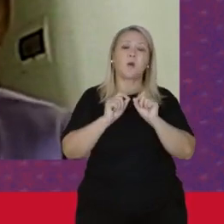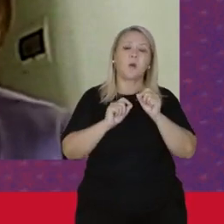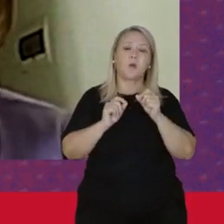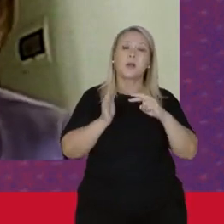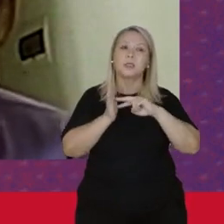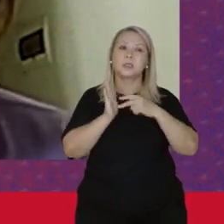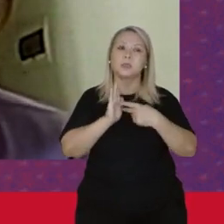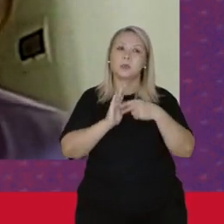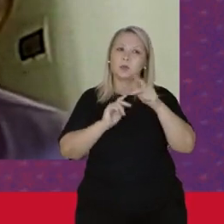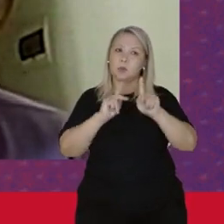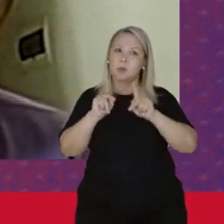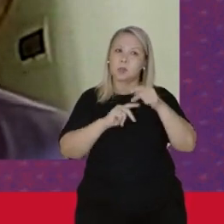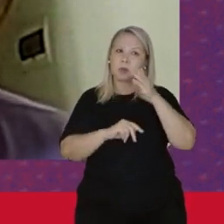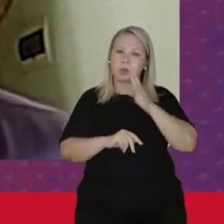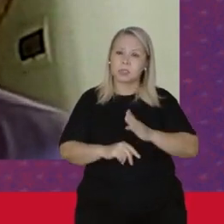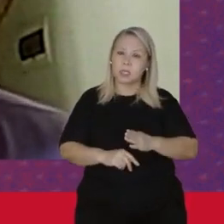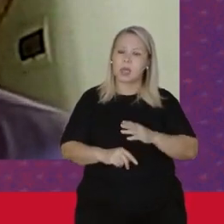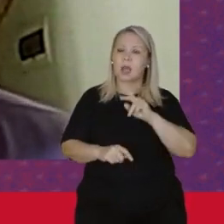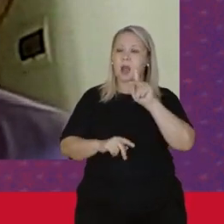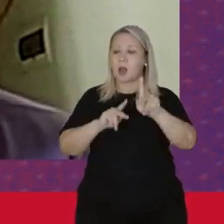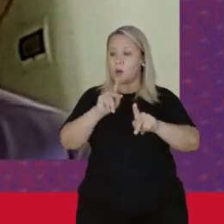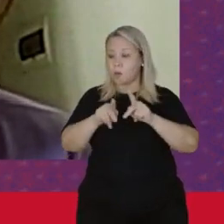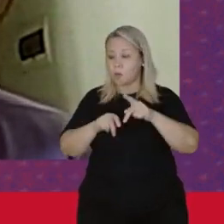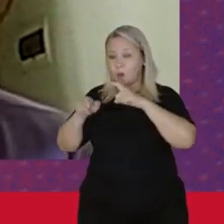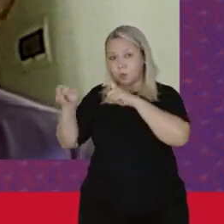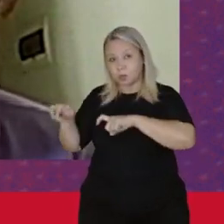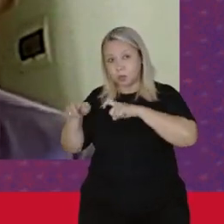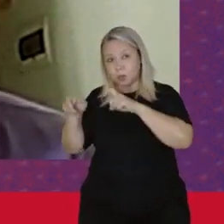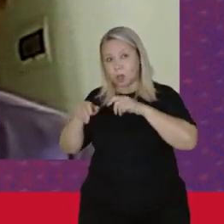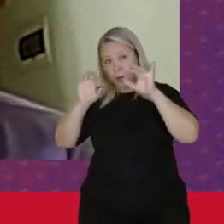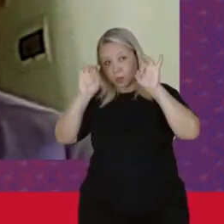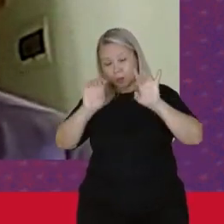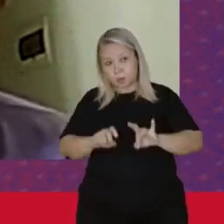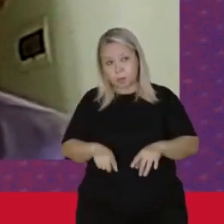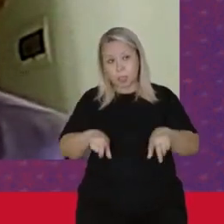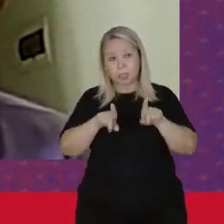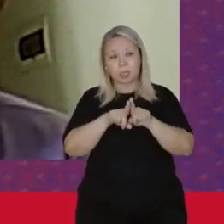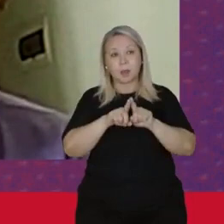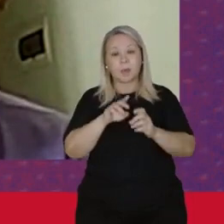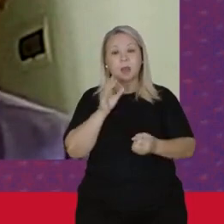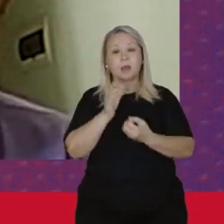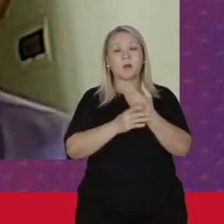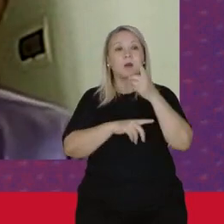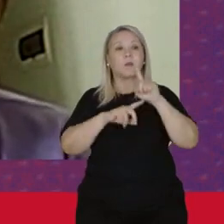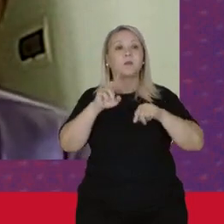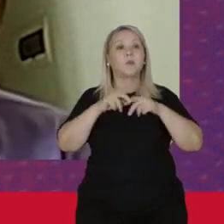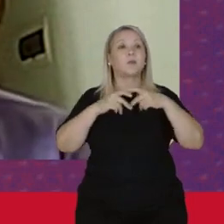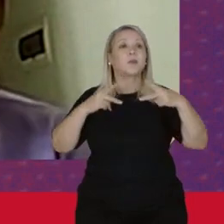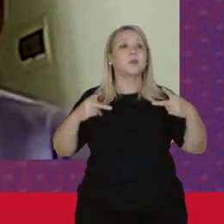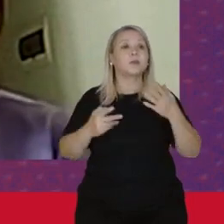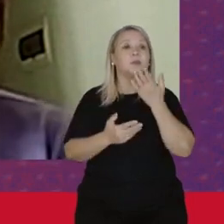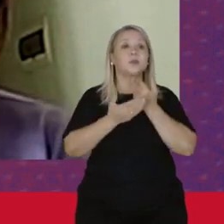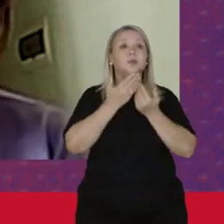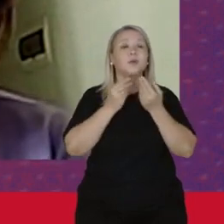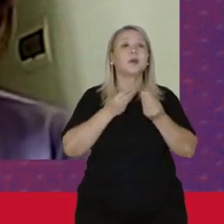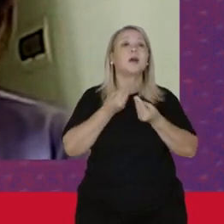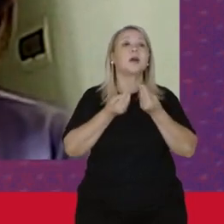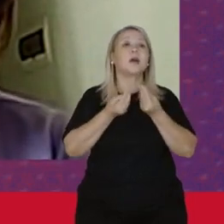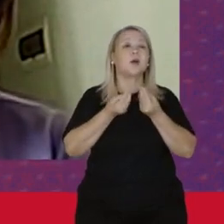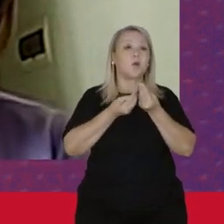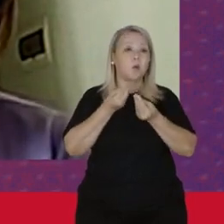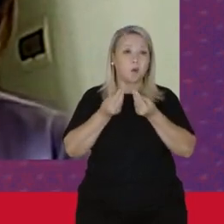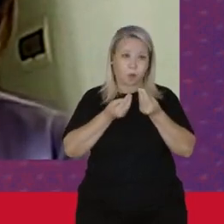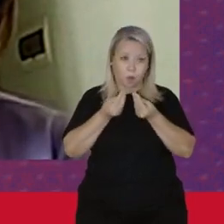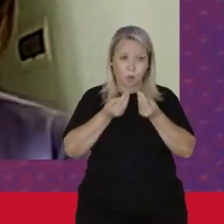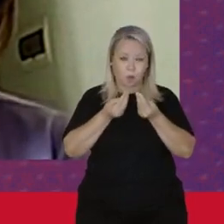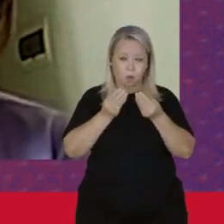povos do campo, especialmente, né, mas também para a produção de alimentos, né, e como